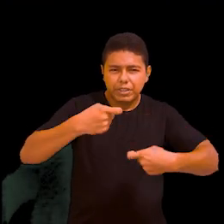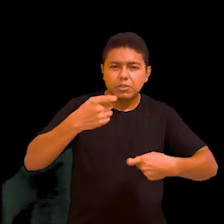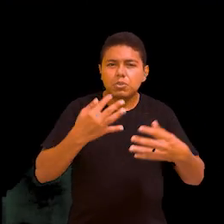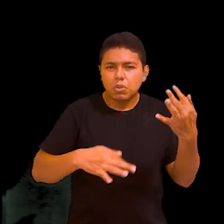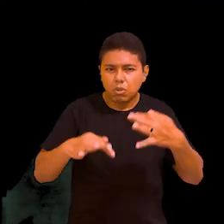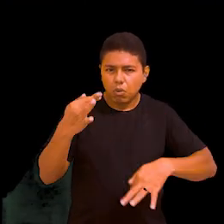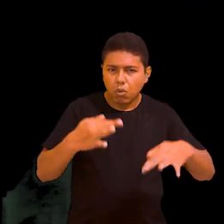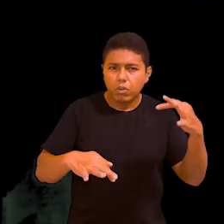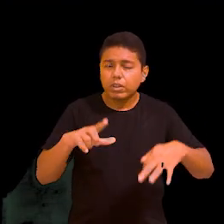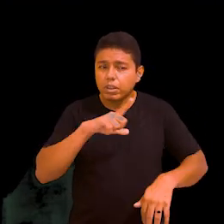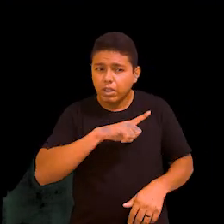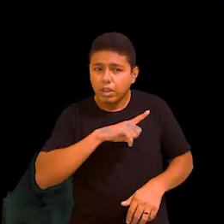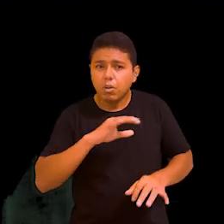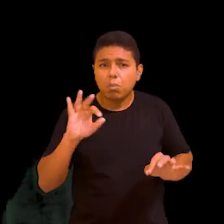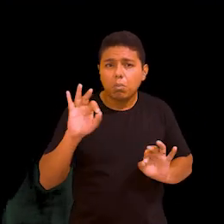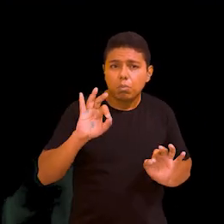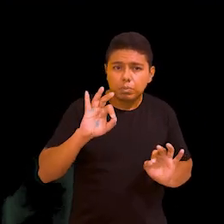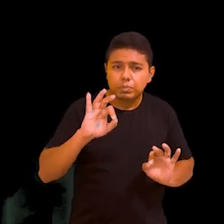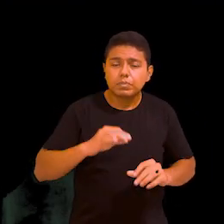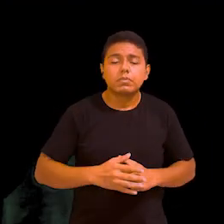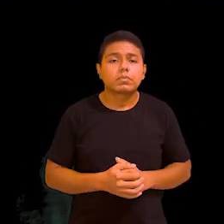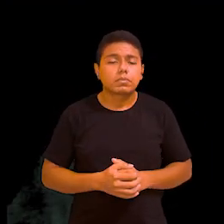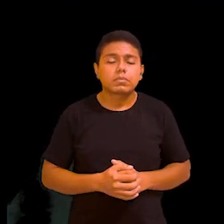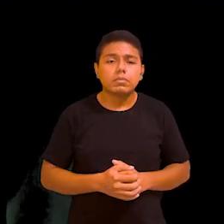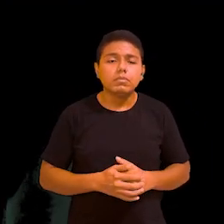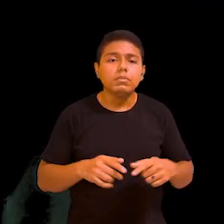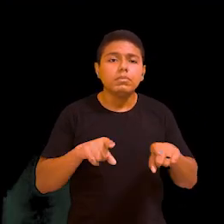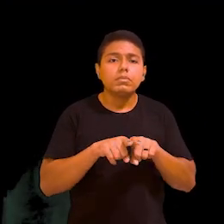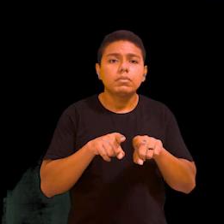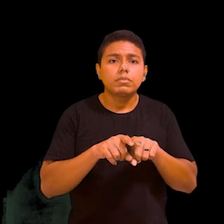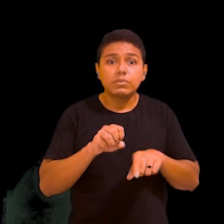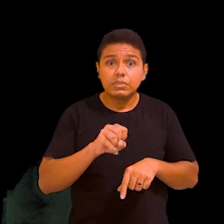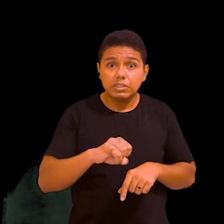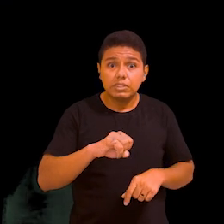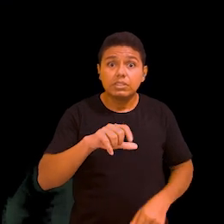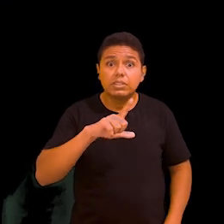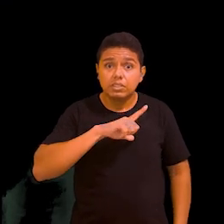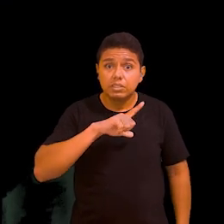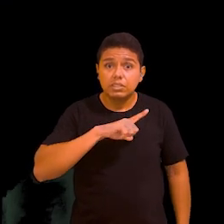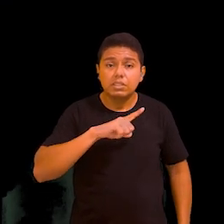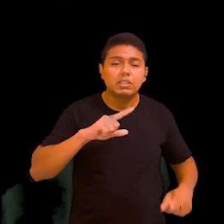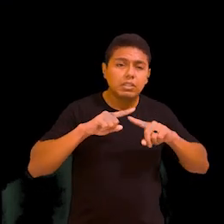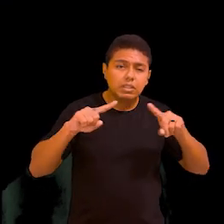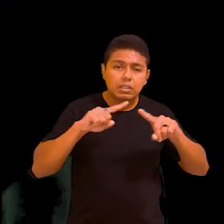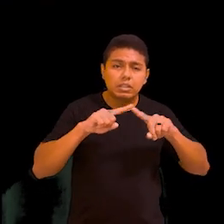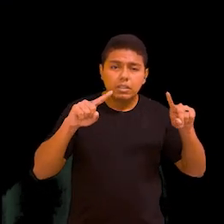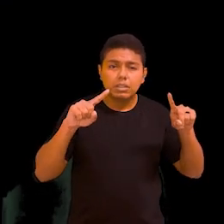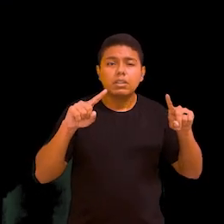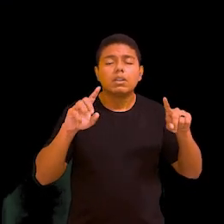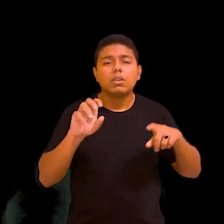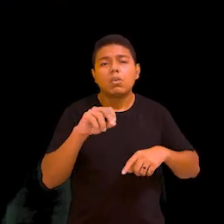e dispareunia, que, lembrando, é a dor durante a relação sexual. E, se